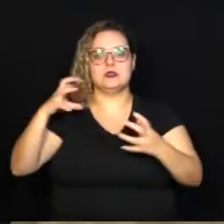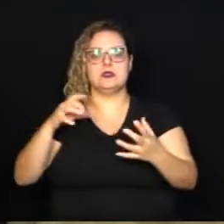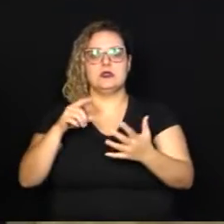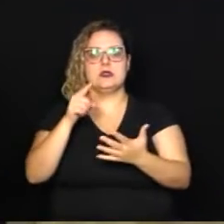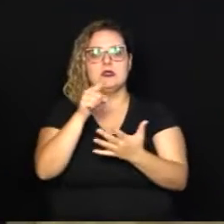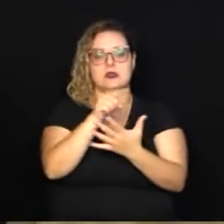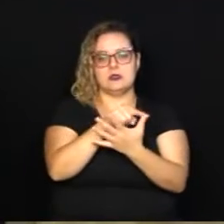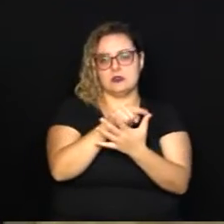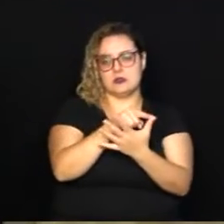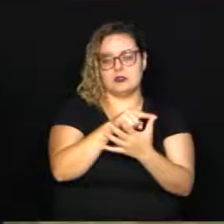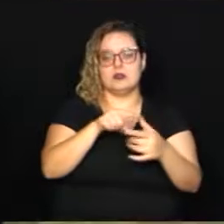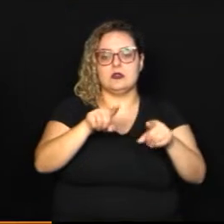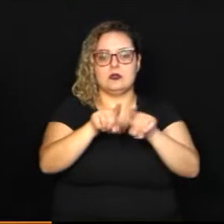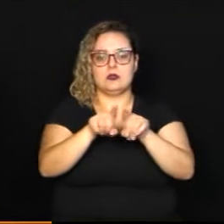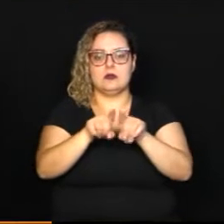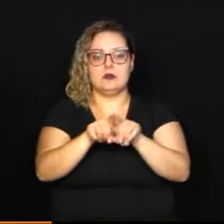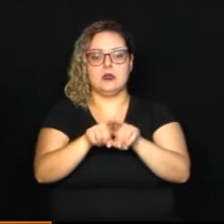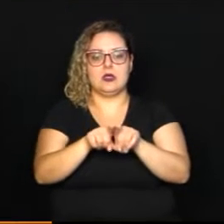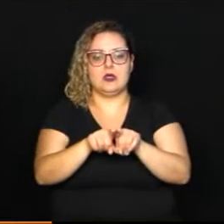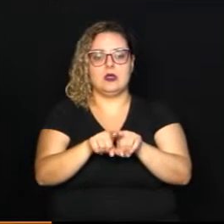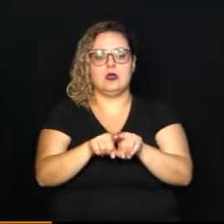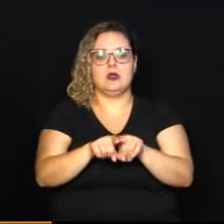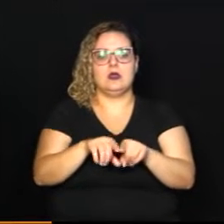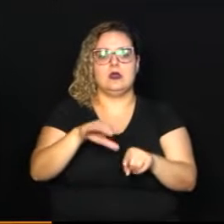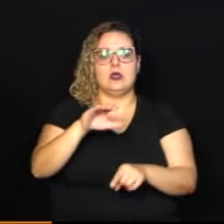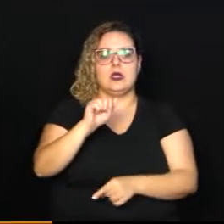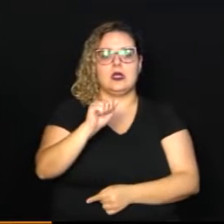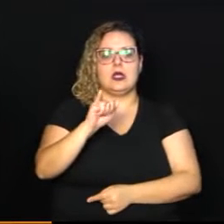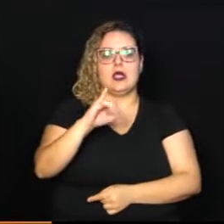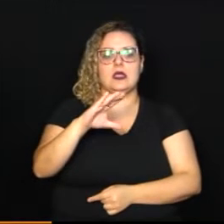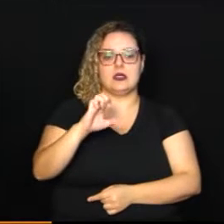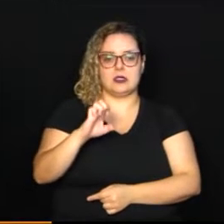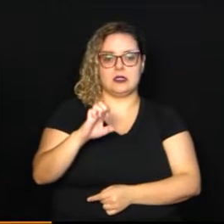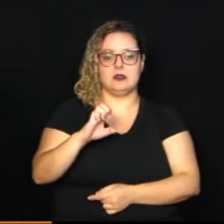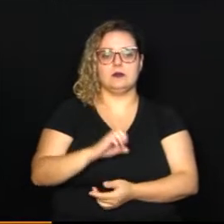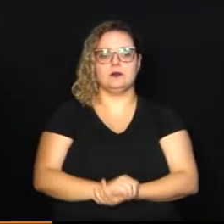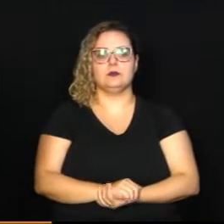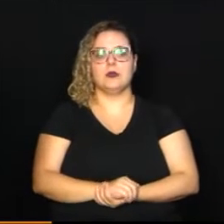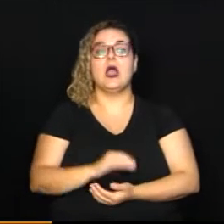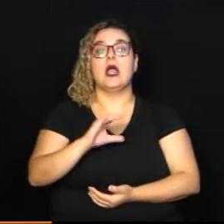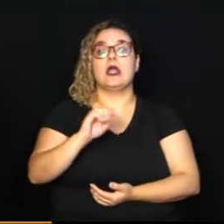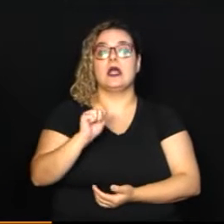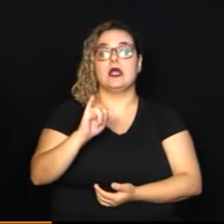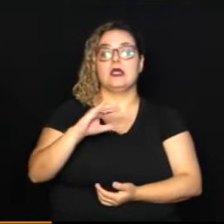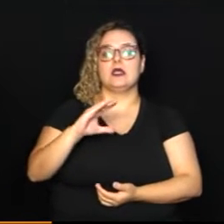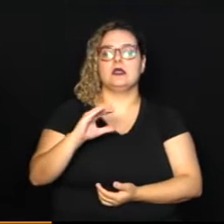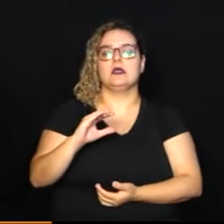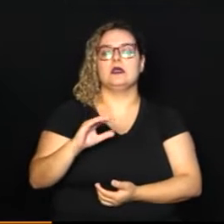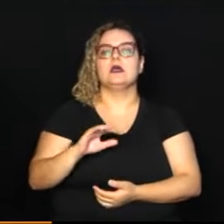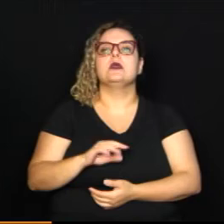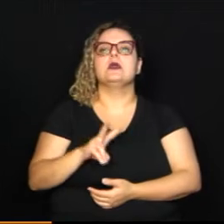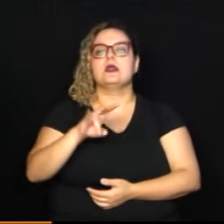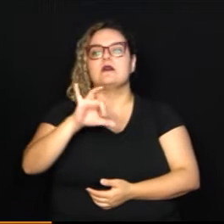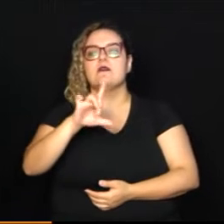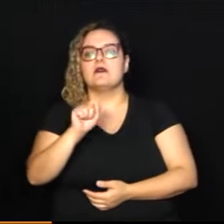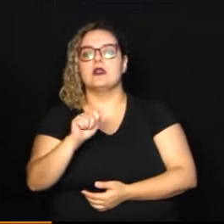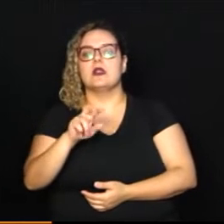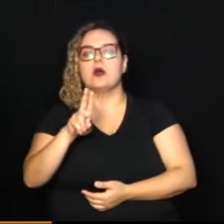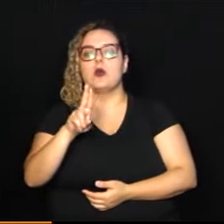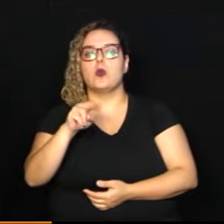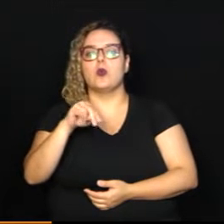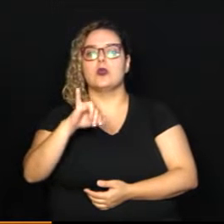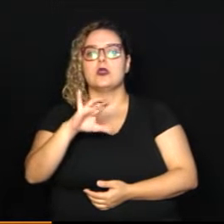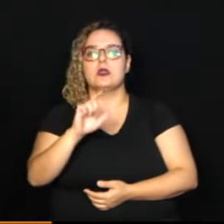ainda nós temos mais um local que é o CAIC Zeferino Vaz, que fica na Vila União. Lembrando que o